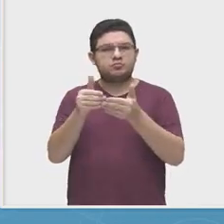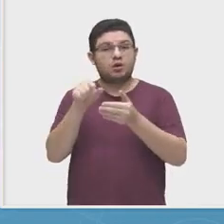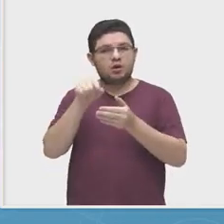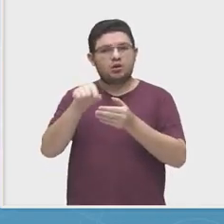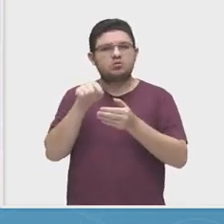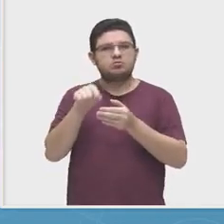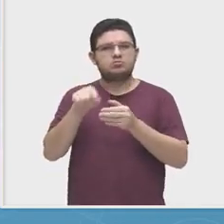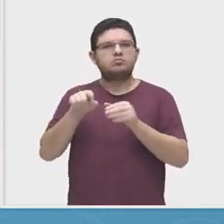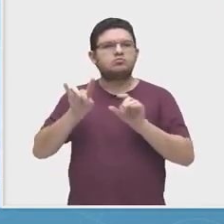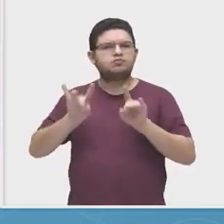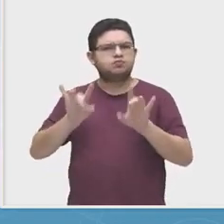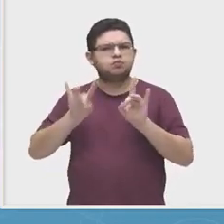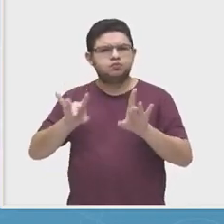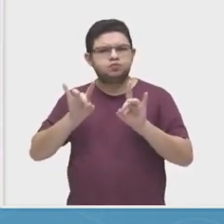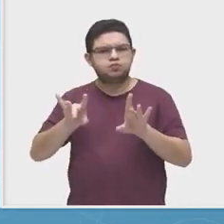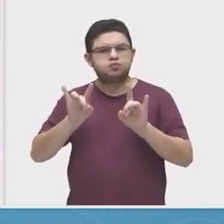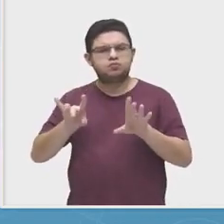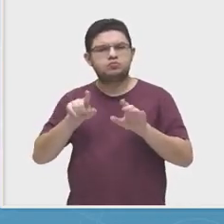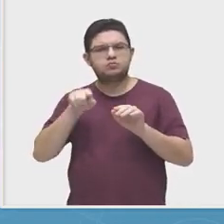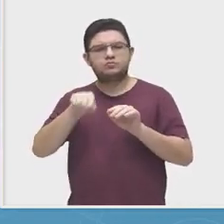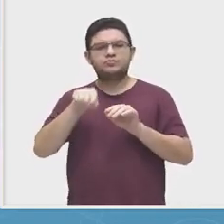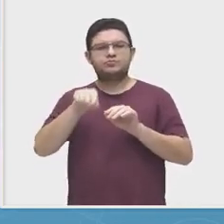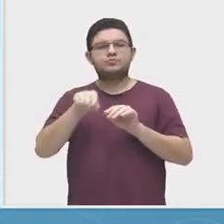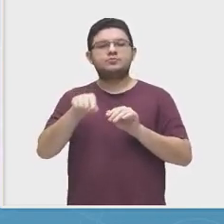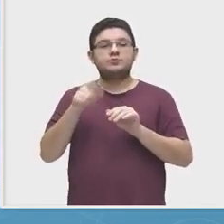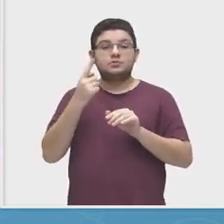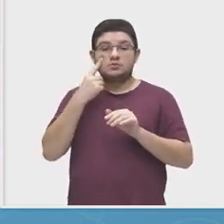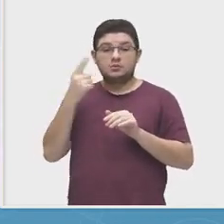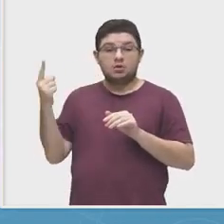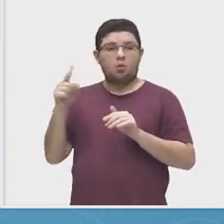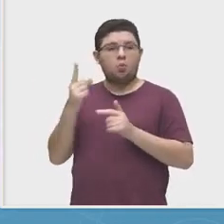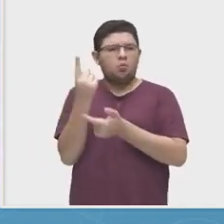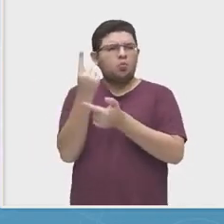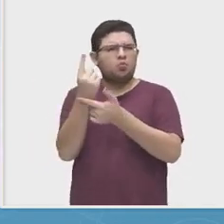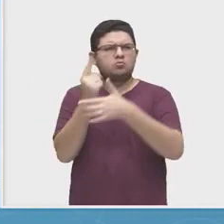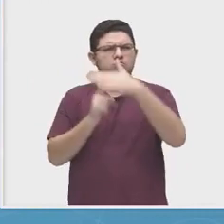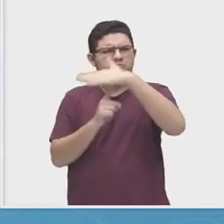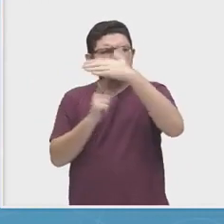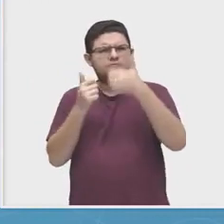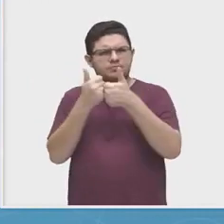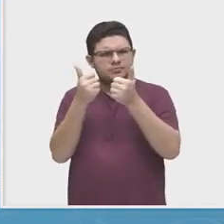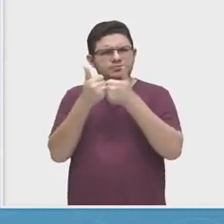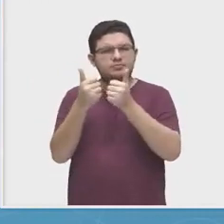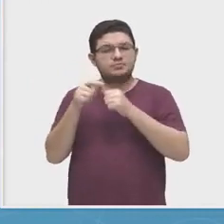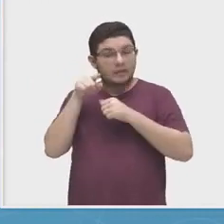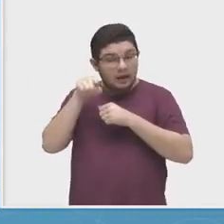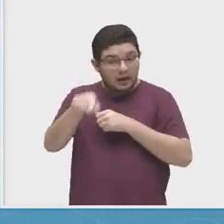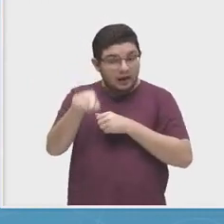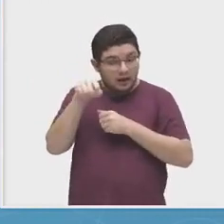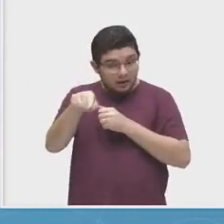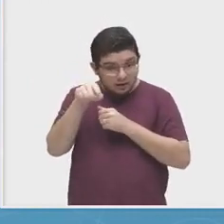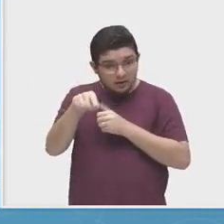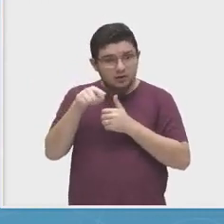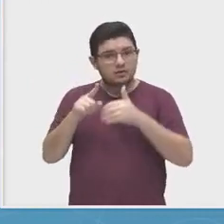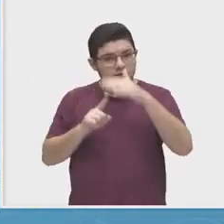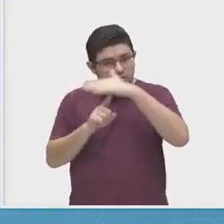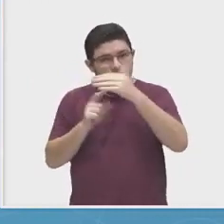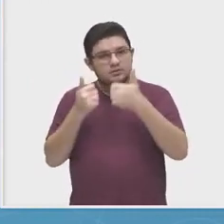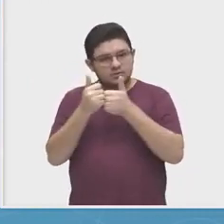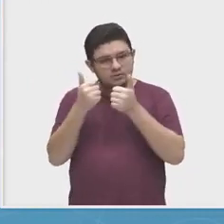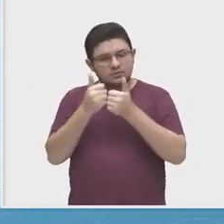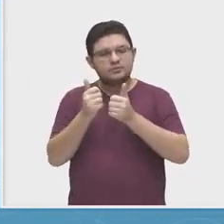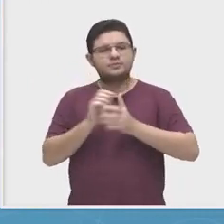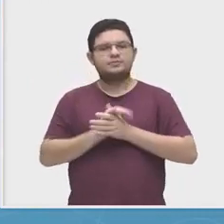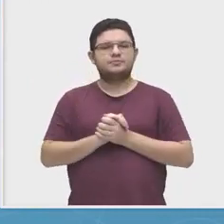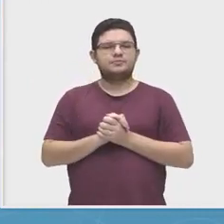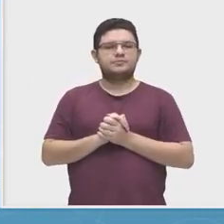Nesse caso aqui, em uma parada de ônibus, é um lugar, né, bem específico. Nós utilizamos, então, o at. Outra situação de